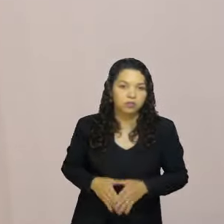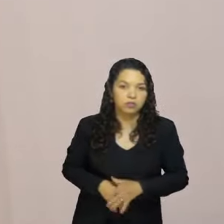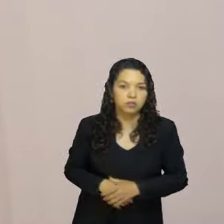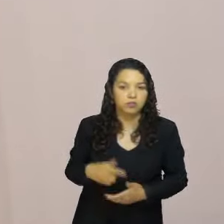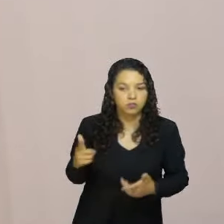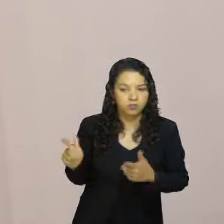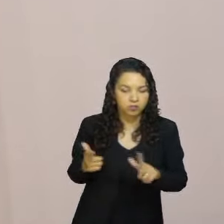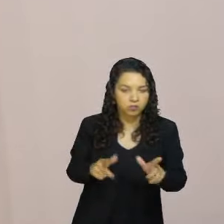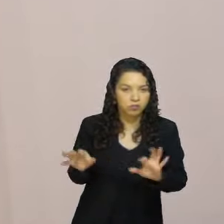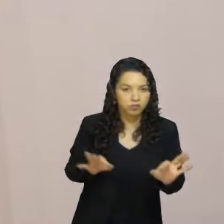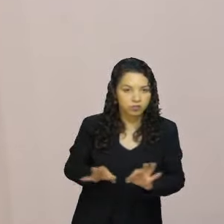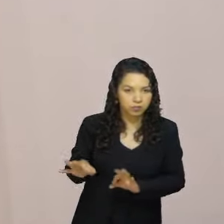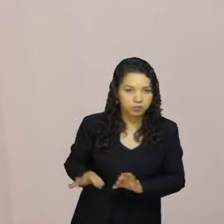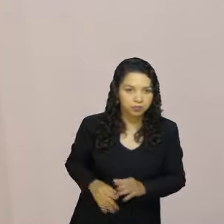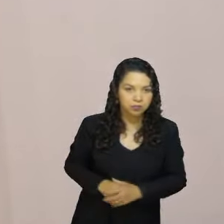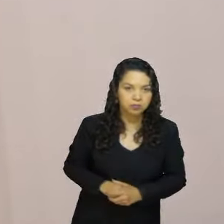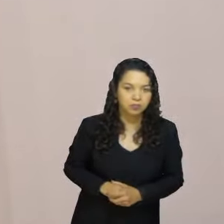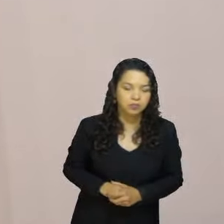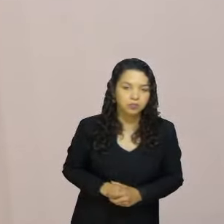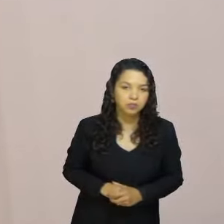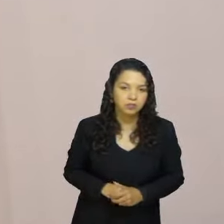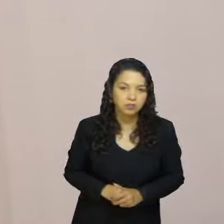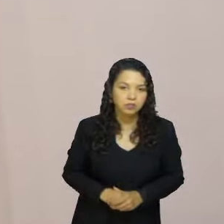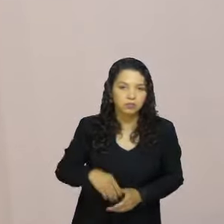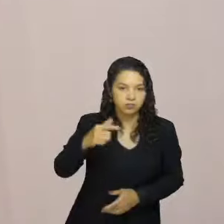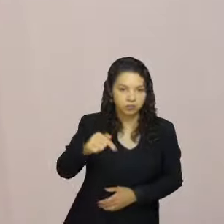coisas, faz um esporte. Para